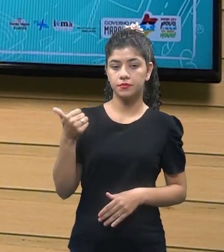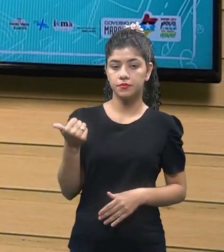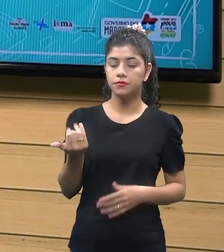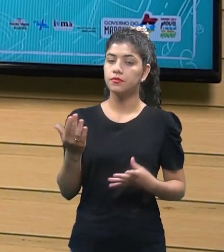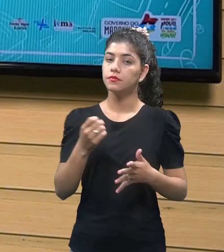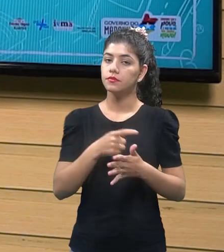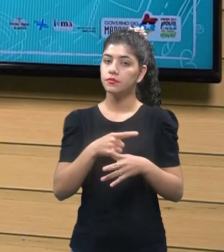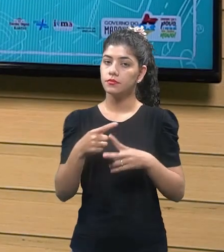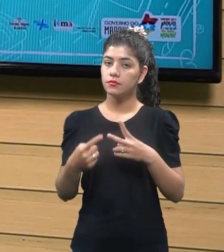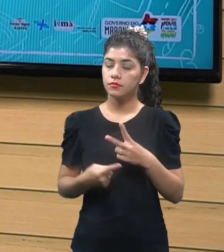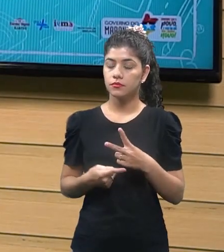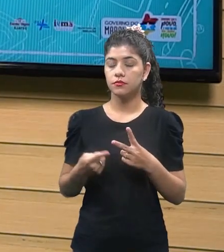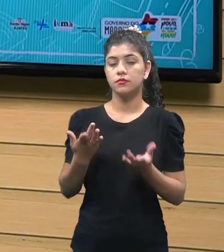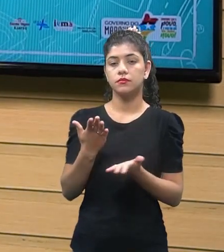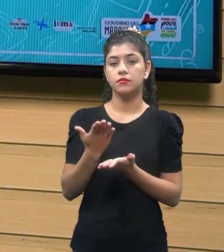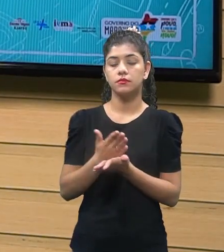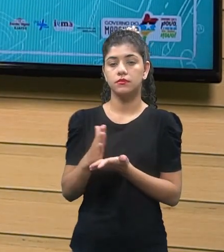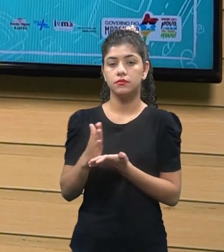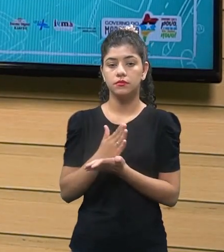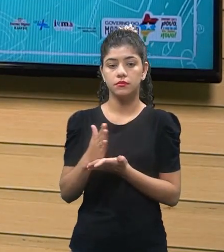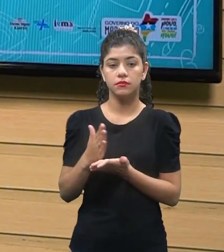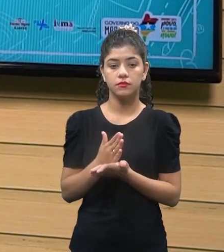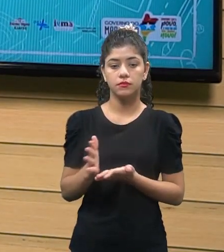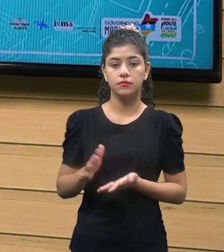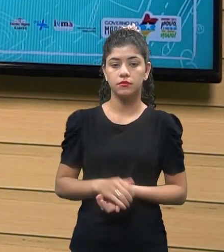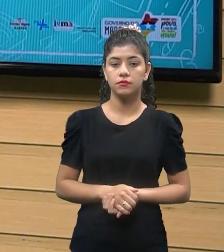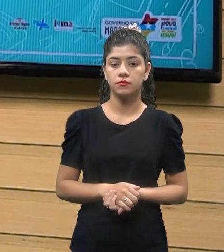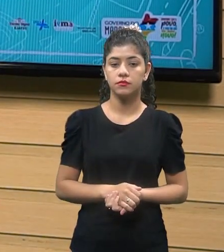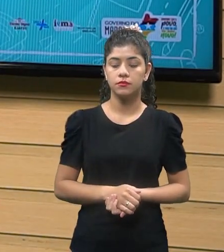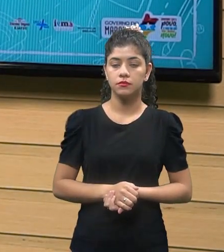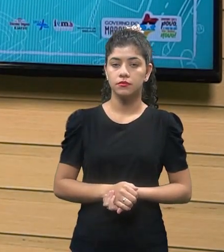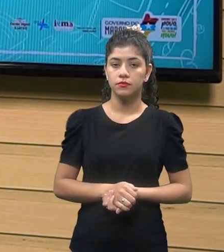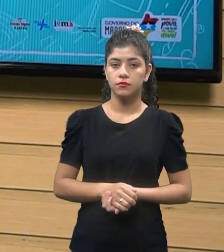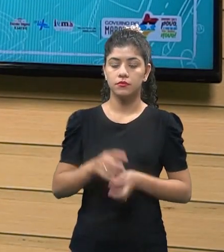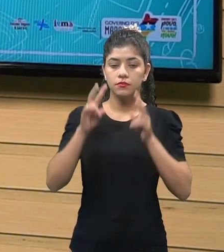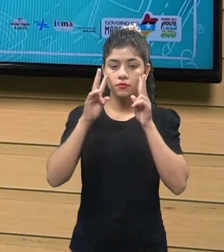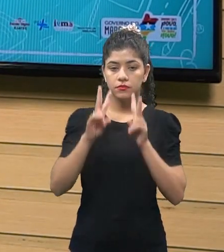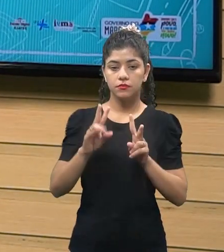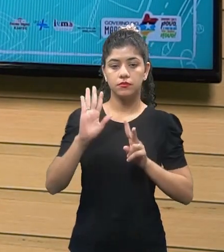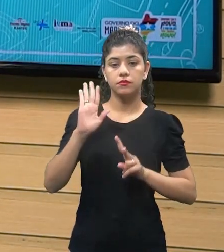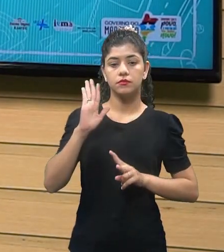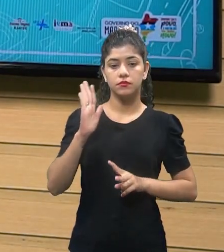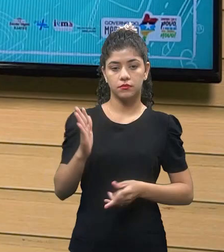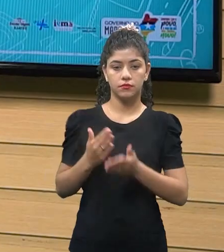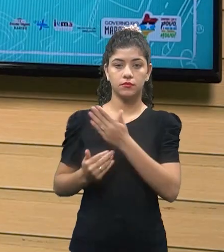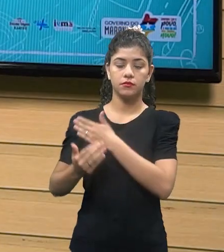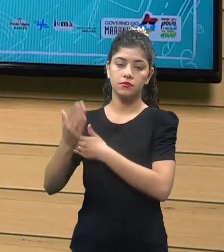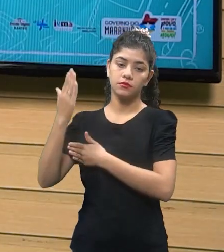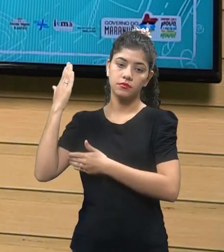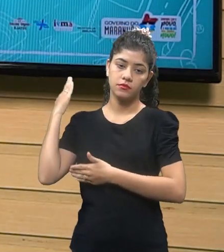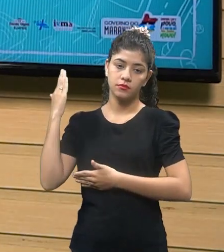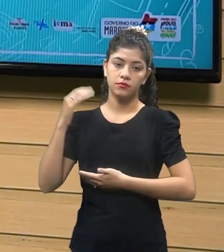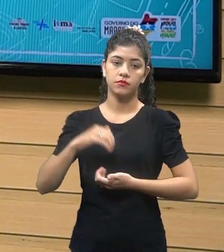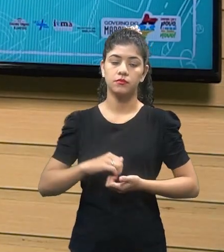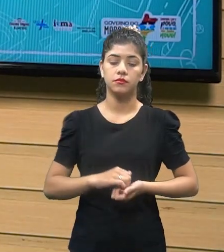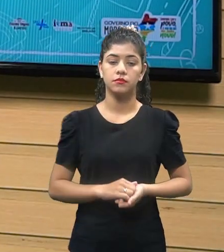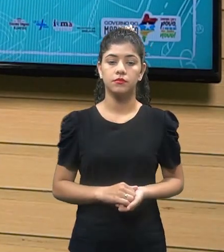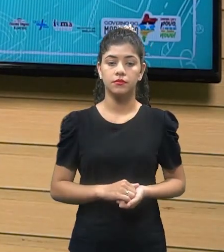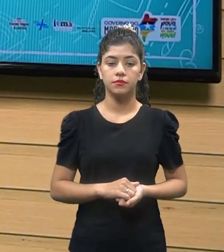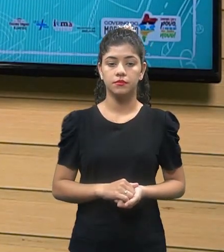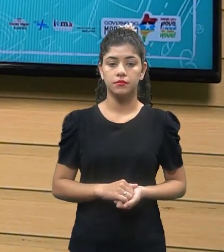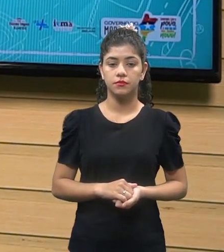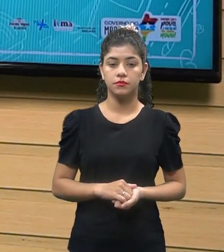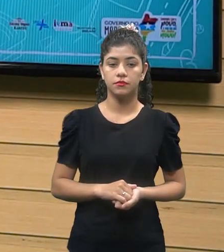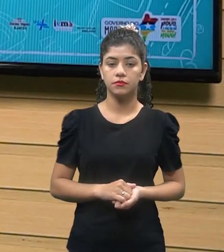elementos. Tá? Nós vimos em algumas aulas anteriores que para que a máquina fosse classificada como